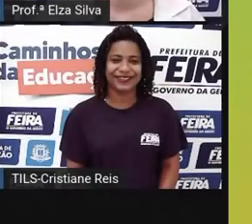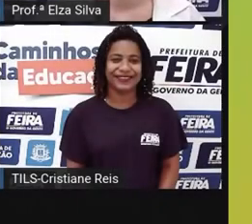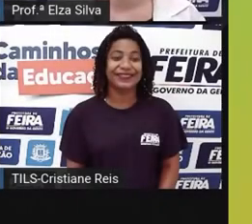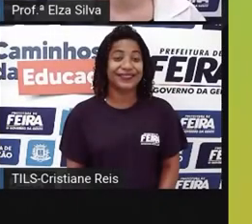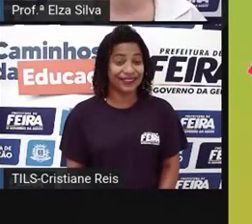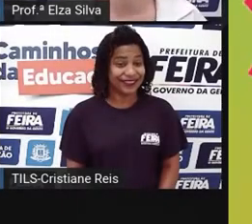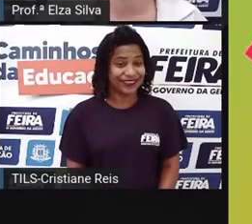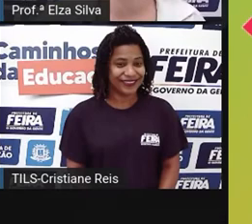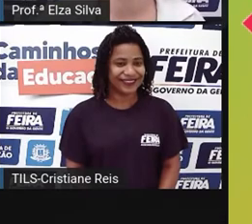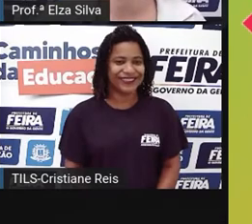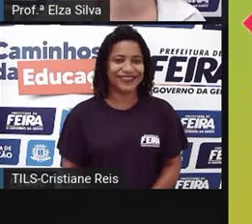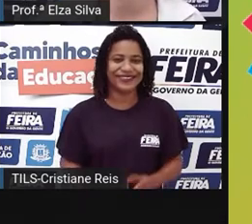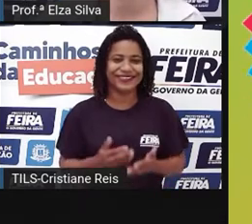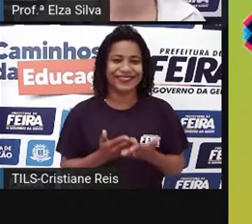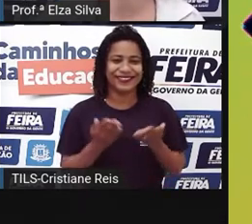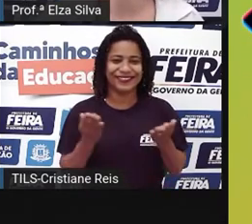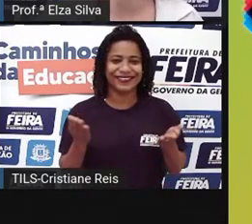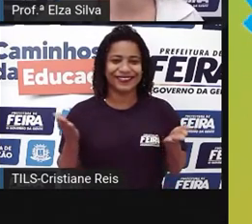Olá, pessoal!